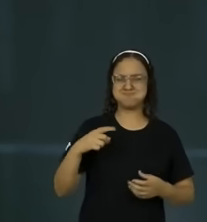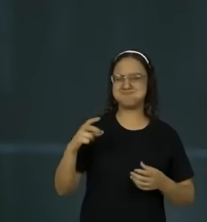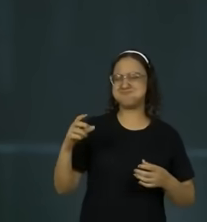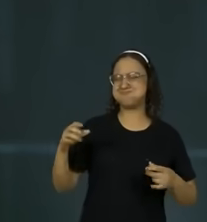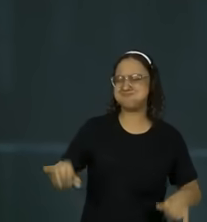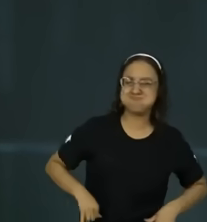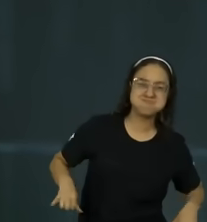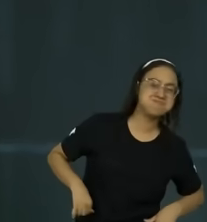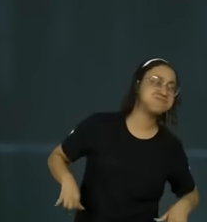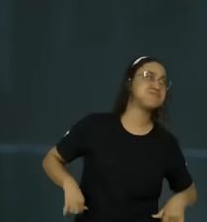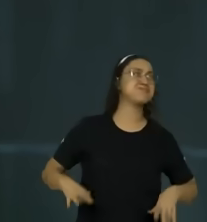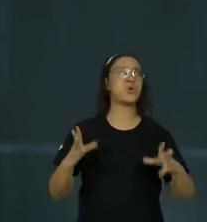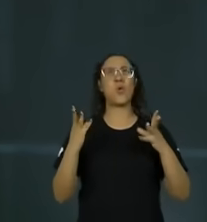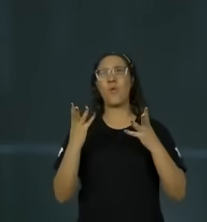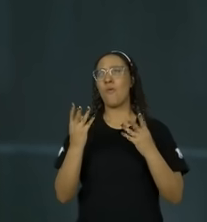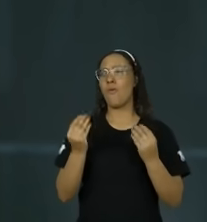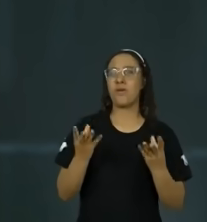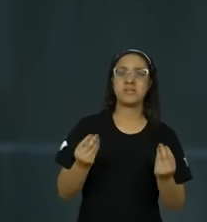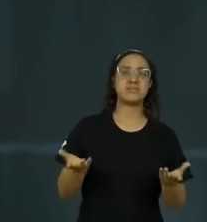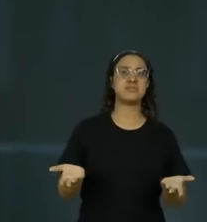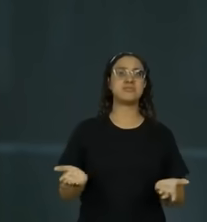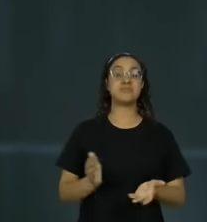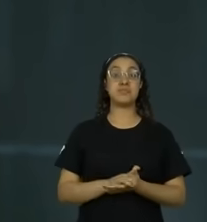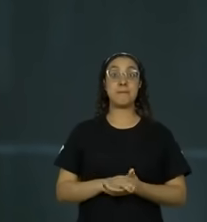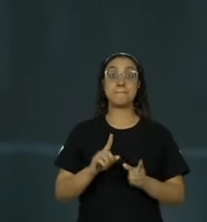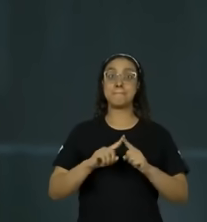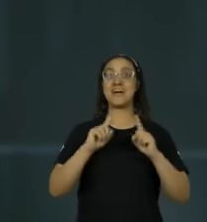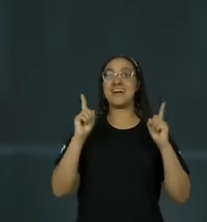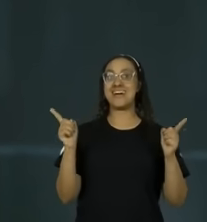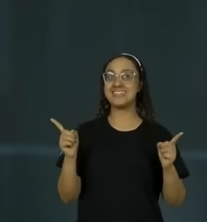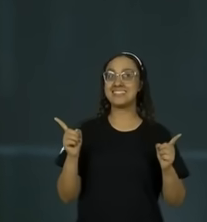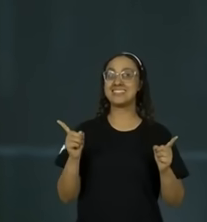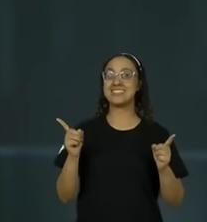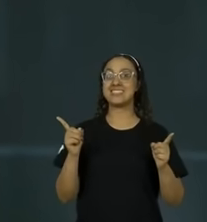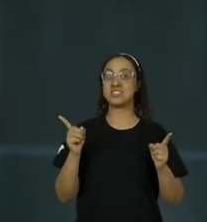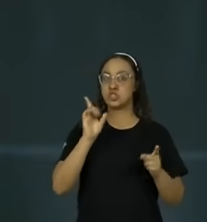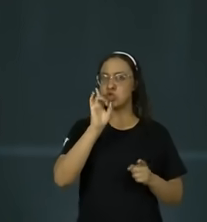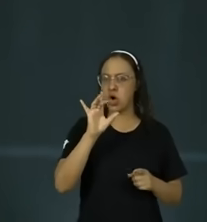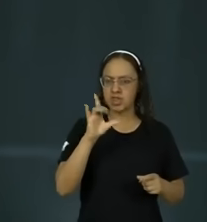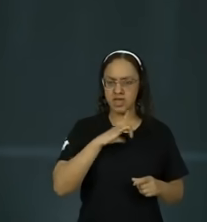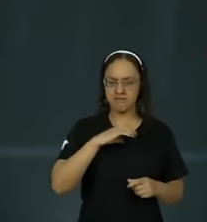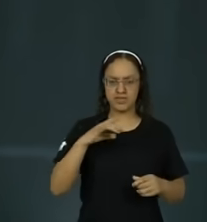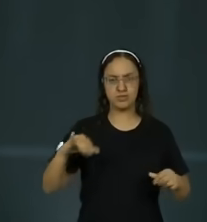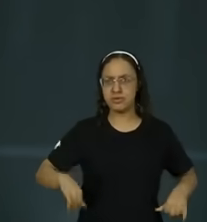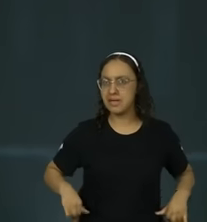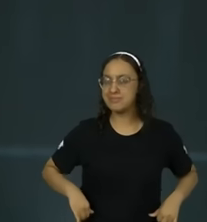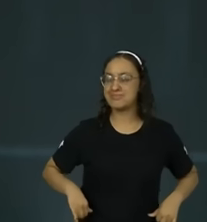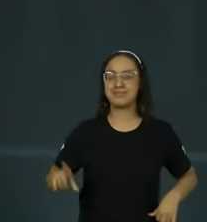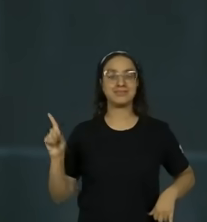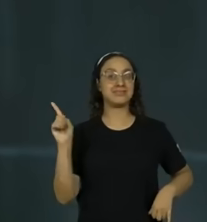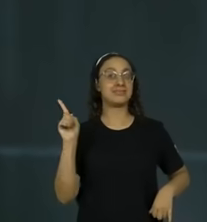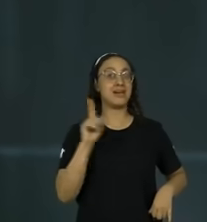Mas não é só isso a vida de José. A vida de José terminou com muitas bênçãos. Ele enfrentou abandono, ele